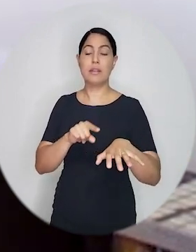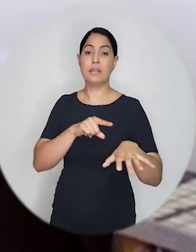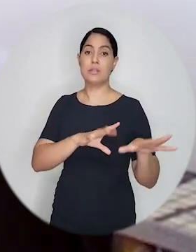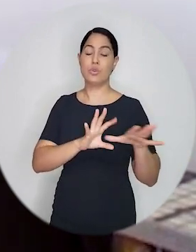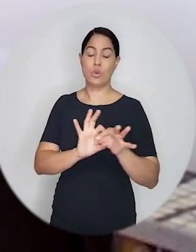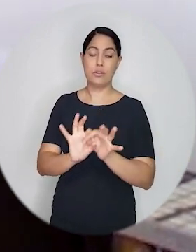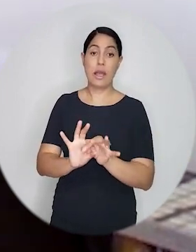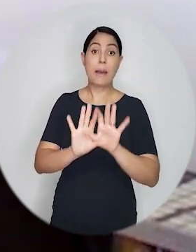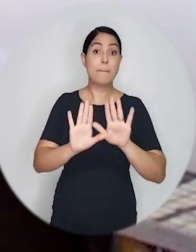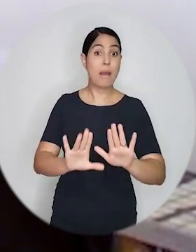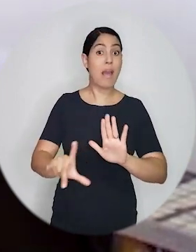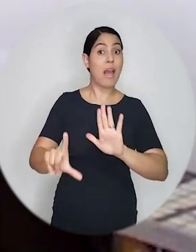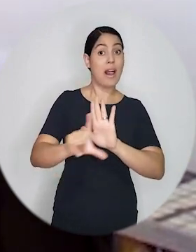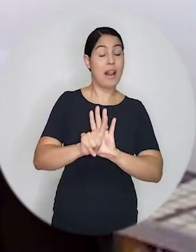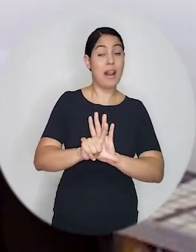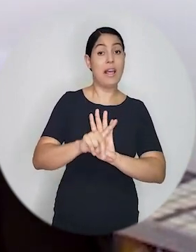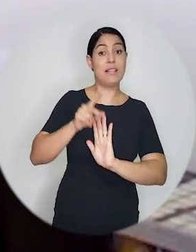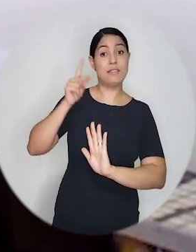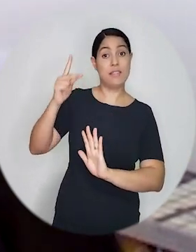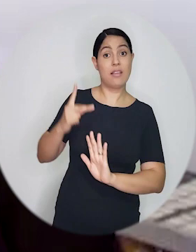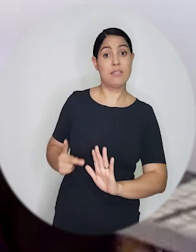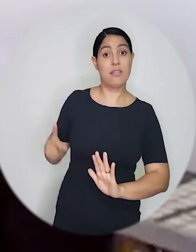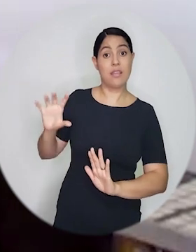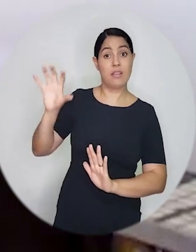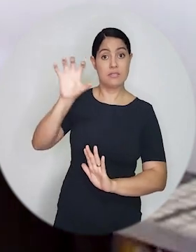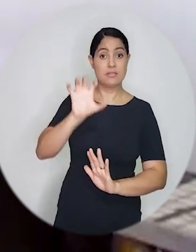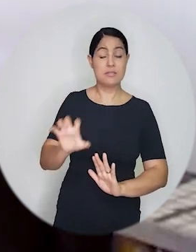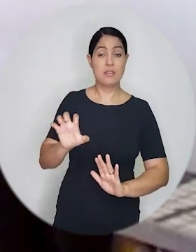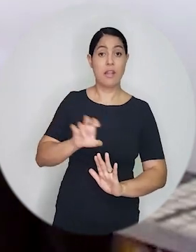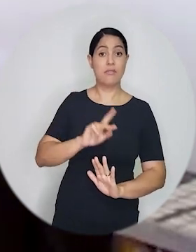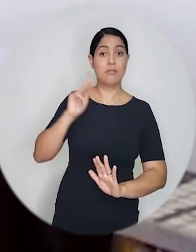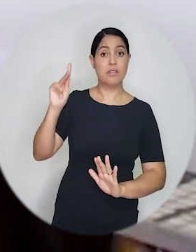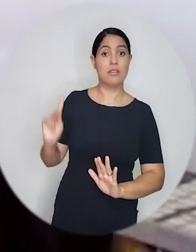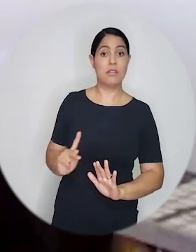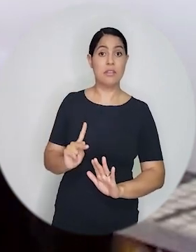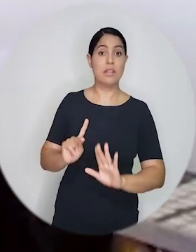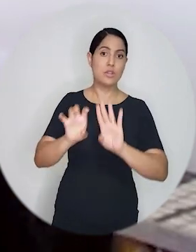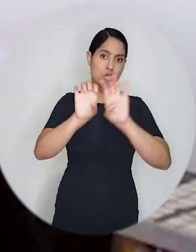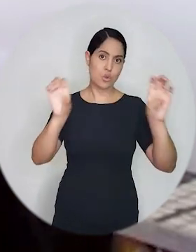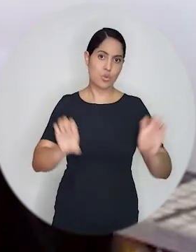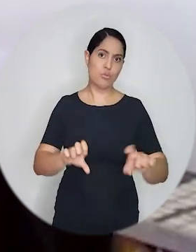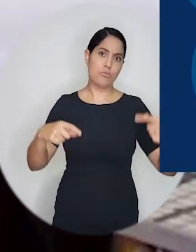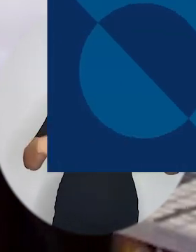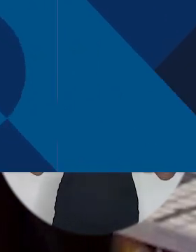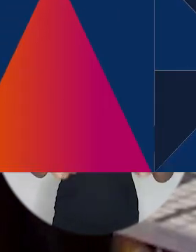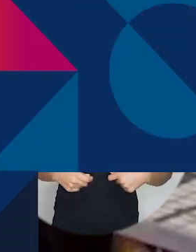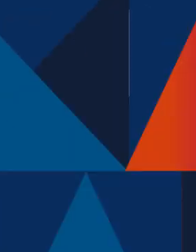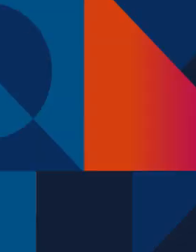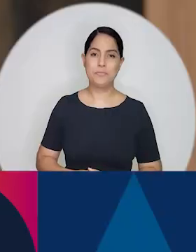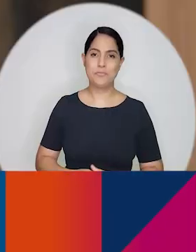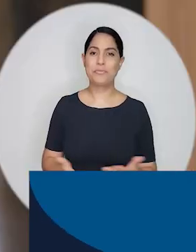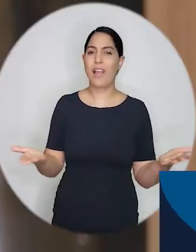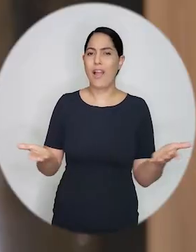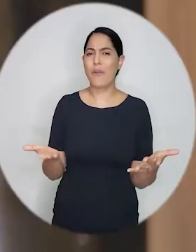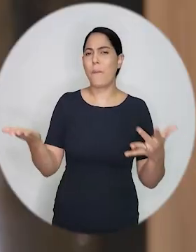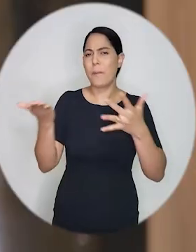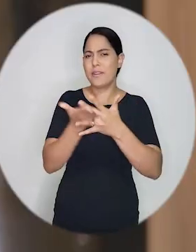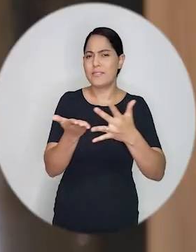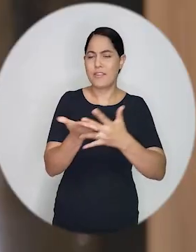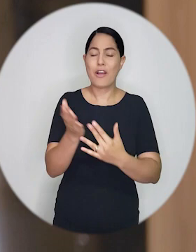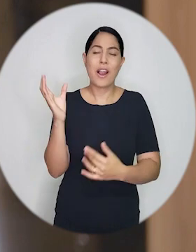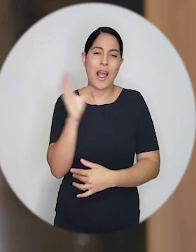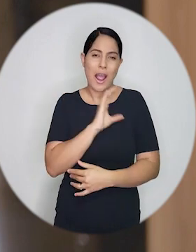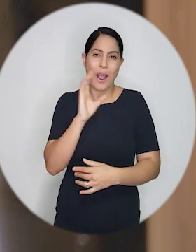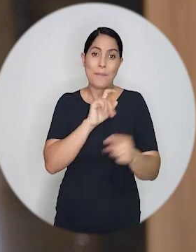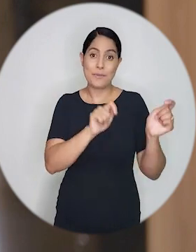política é o mecanismo. E a lei prevê que cada estado deve ter uma estrutura nesse modus operandi. Agora nós vamos